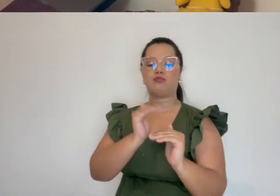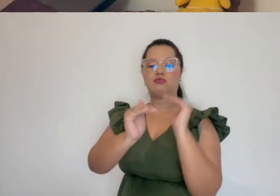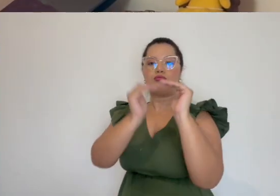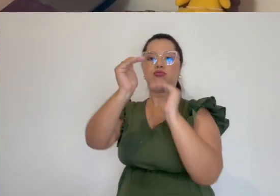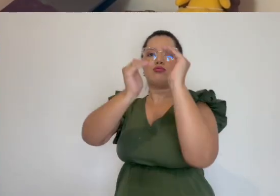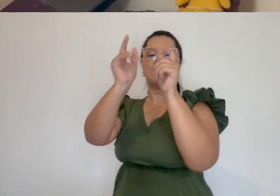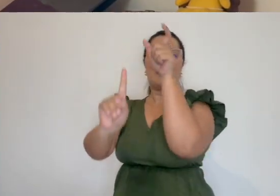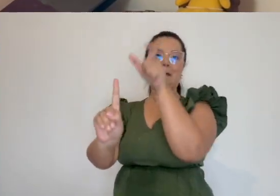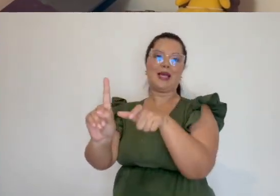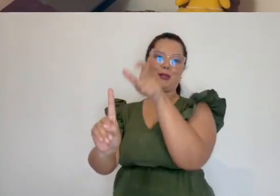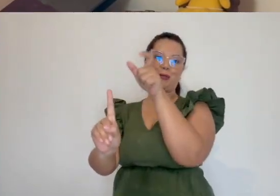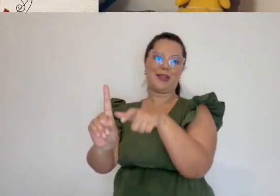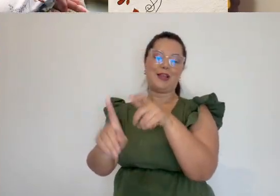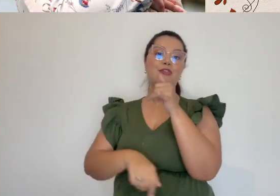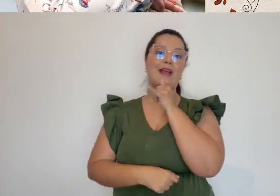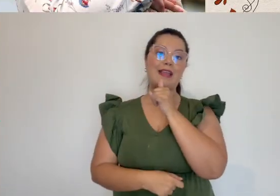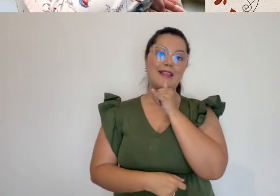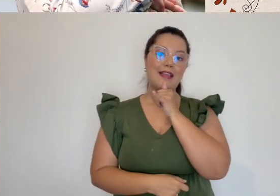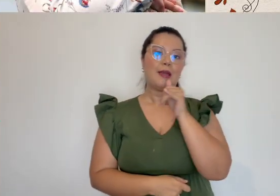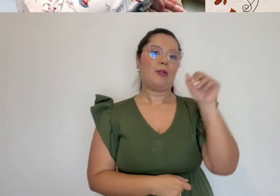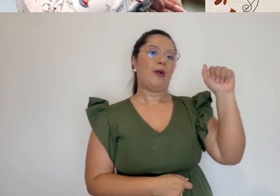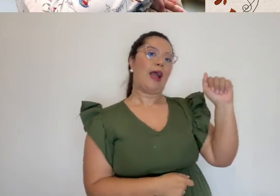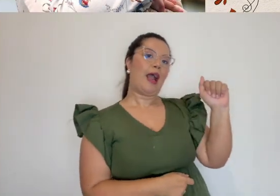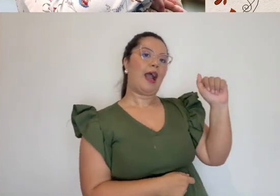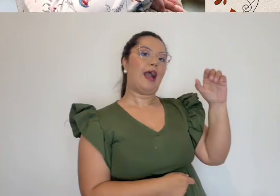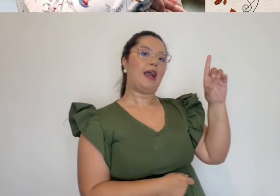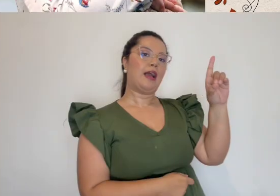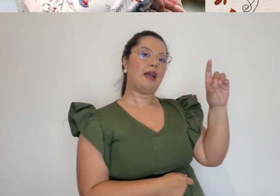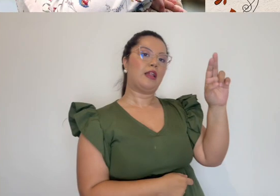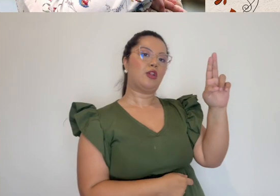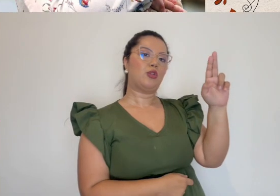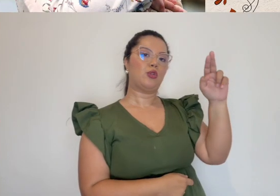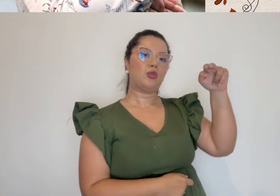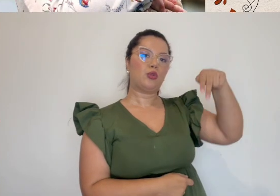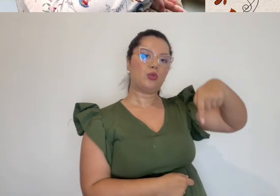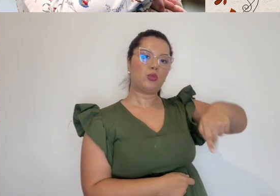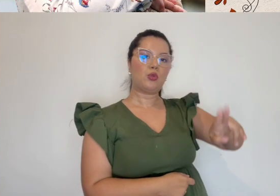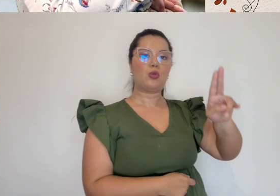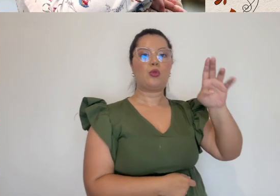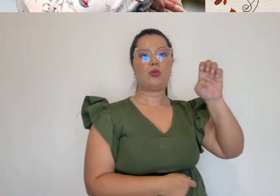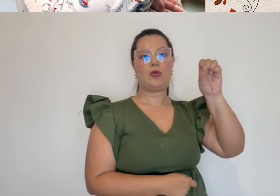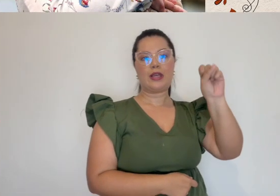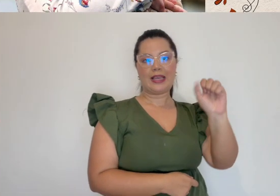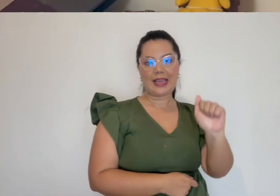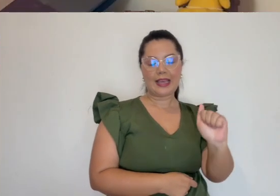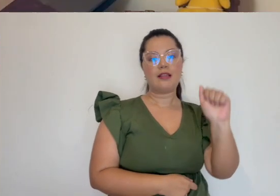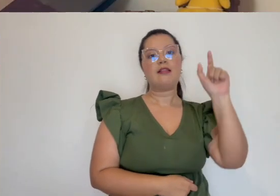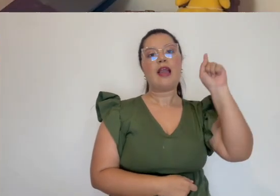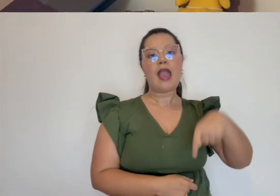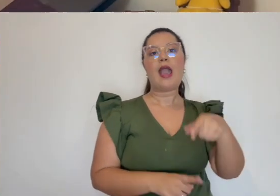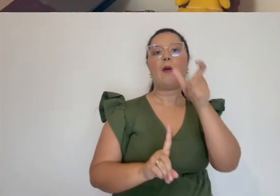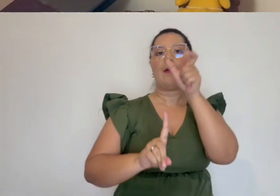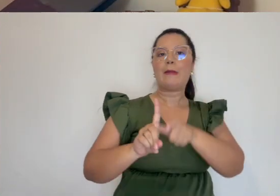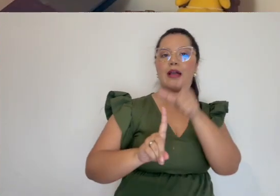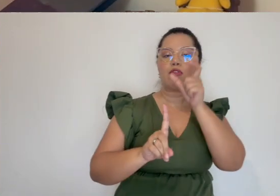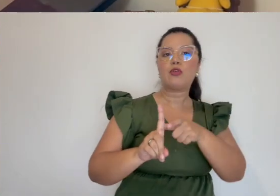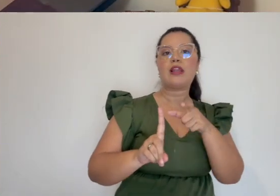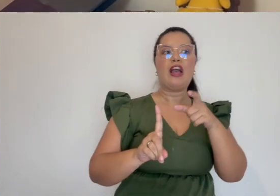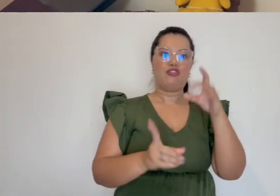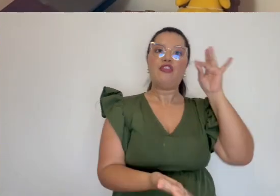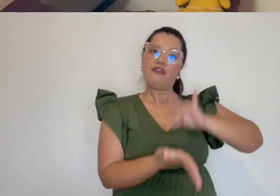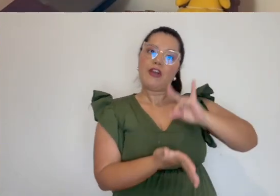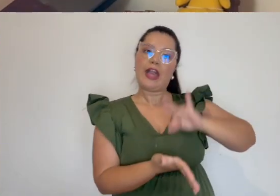personagem. Um exemplo perfeito desse tipo é a Duquesa, com Keira Knightley. Ela traz uma personagem